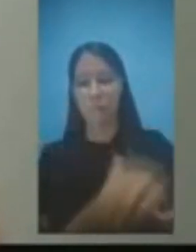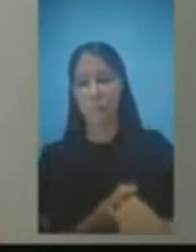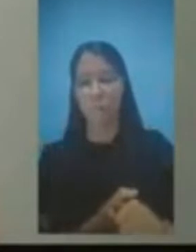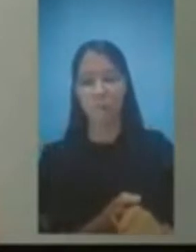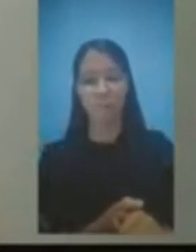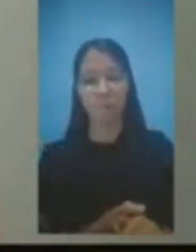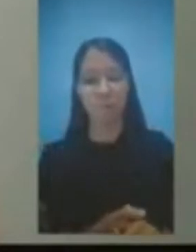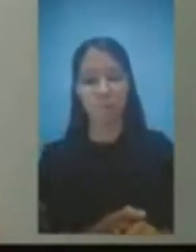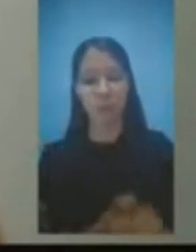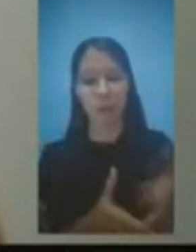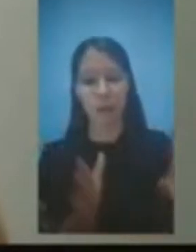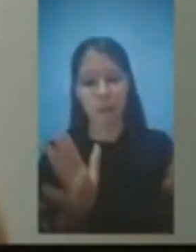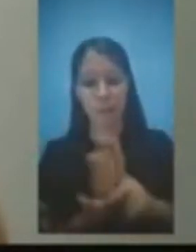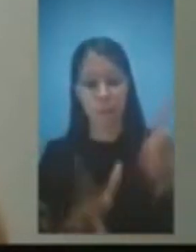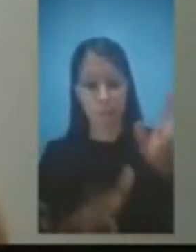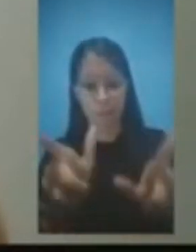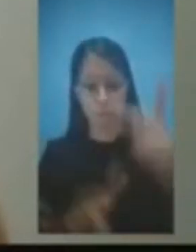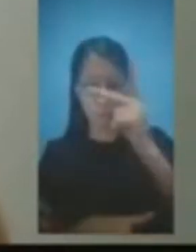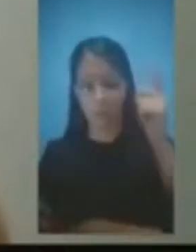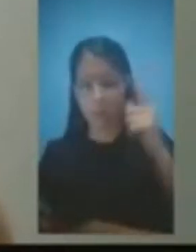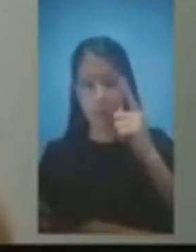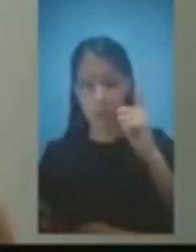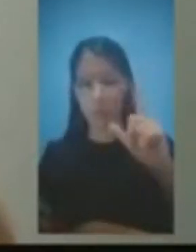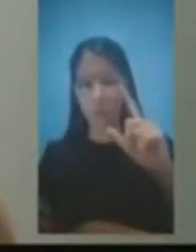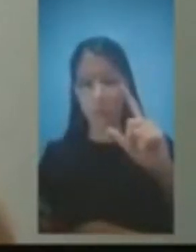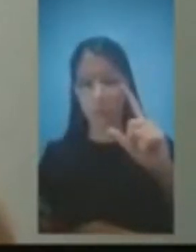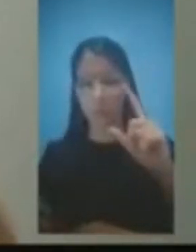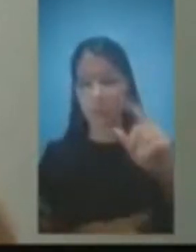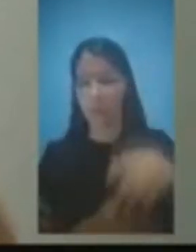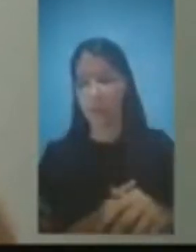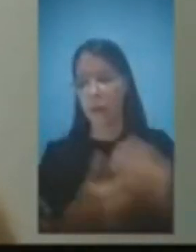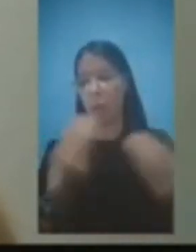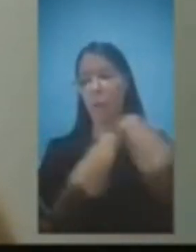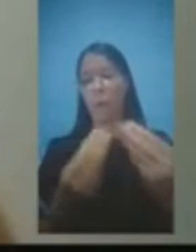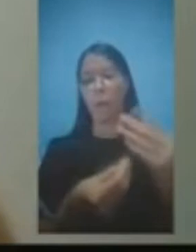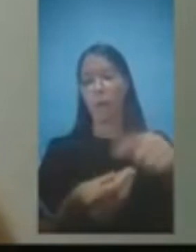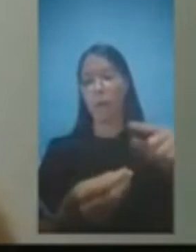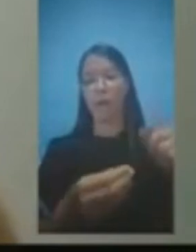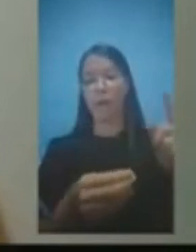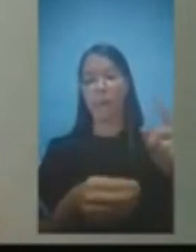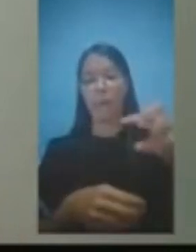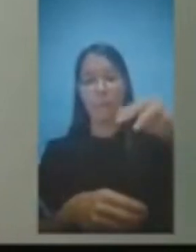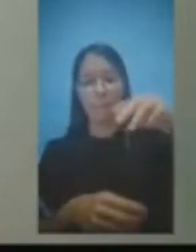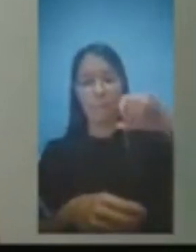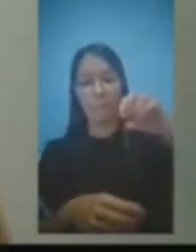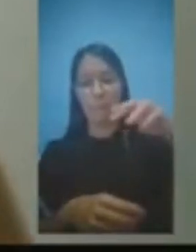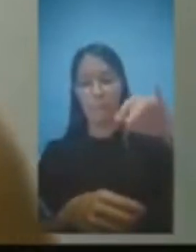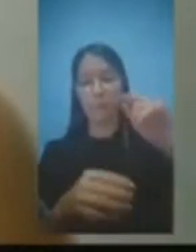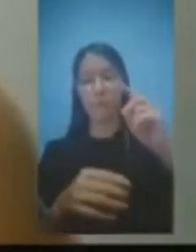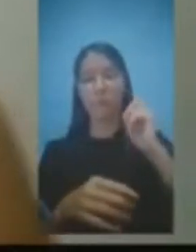com as mãos. E uma das coisas que eu mais gosto de fazer de arte é isso,